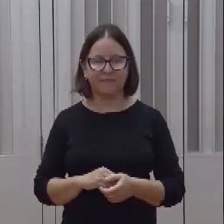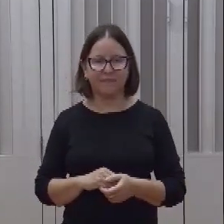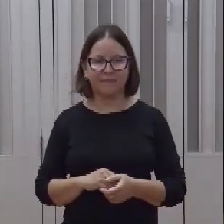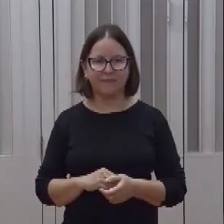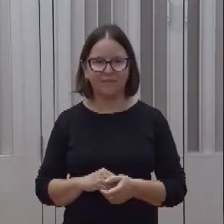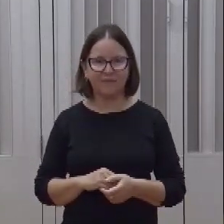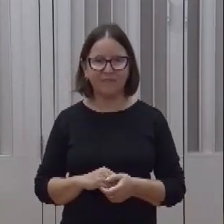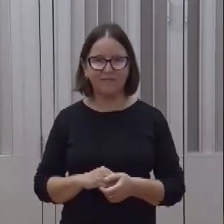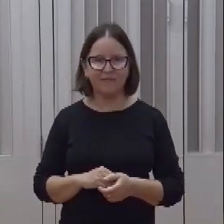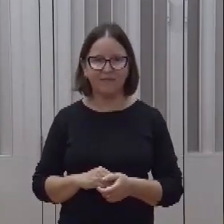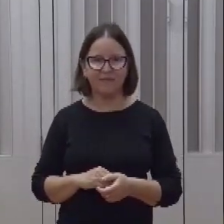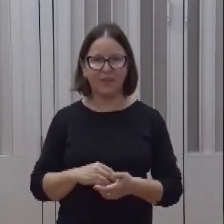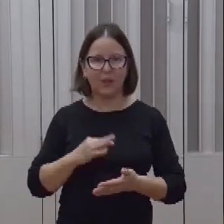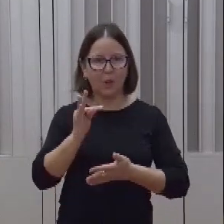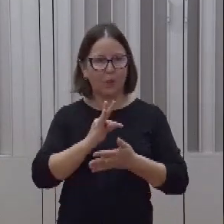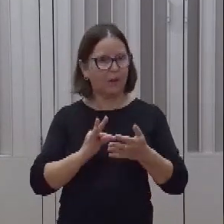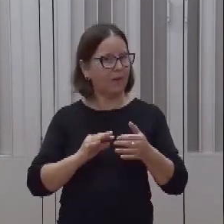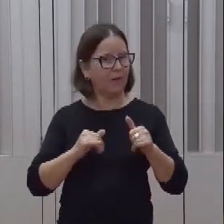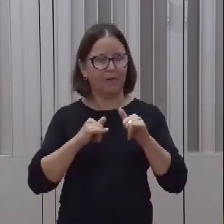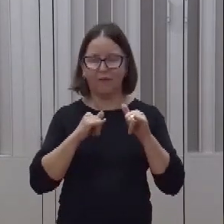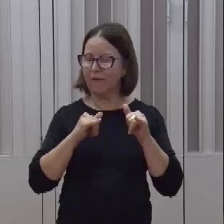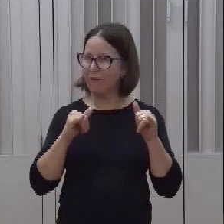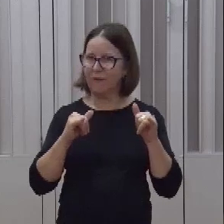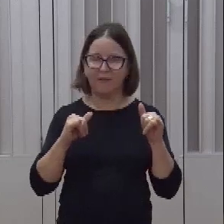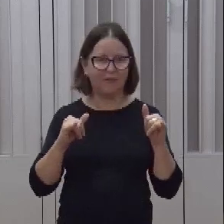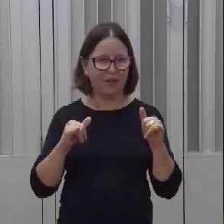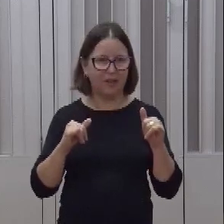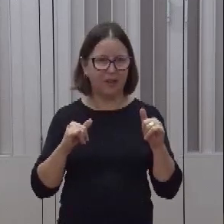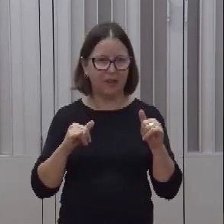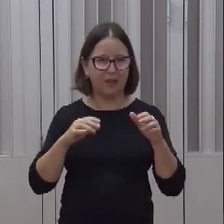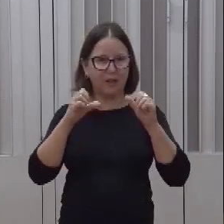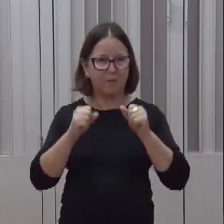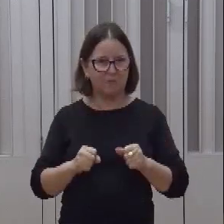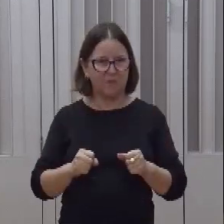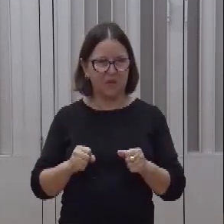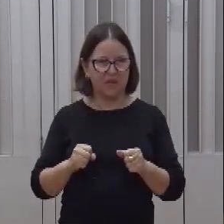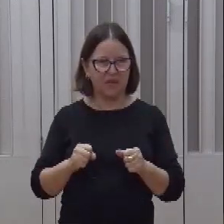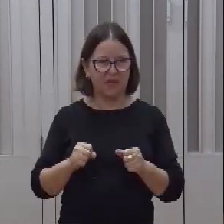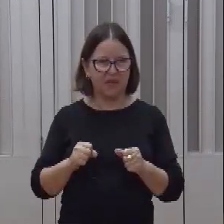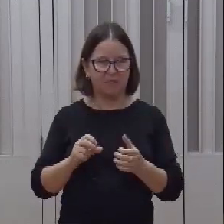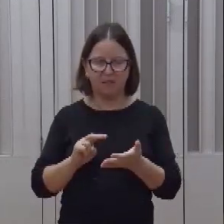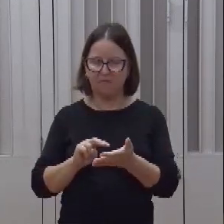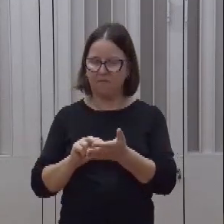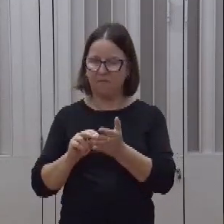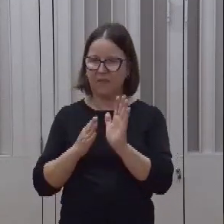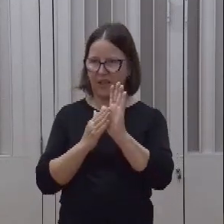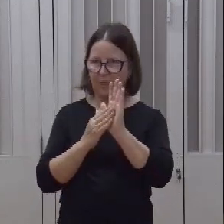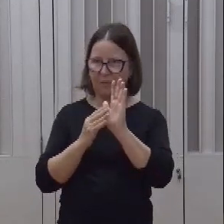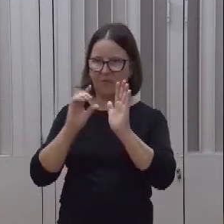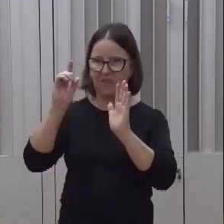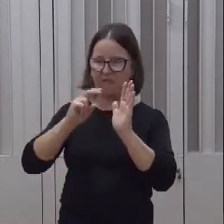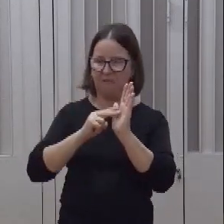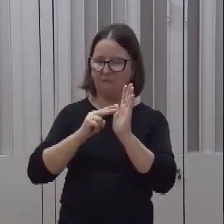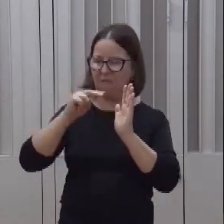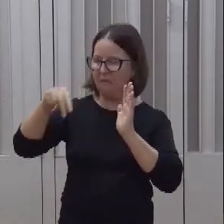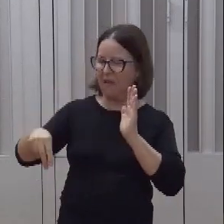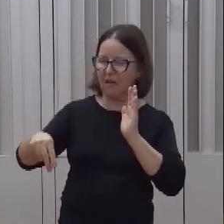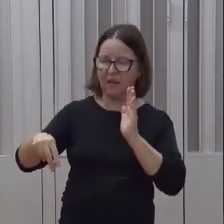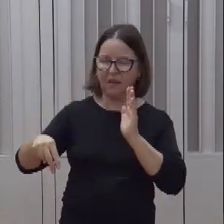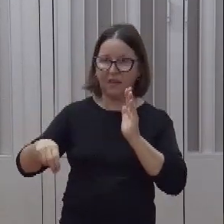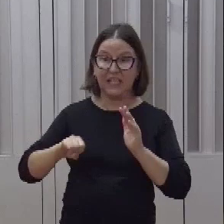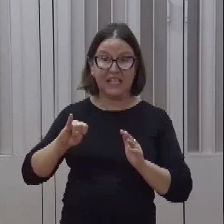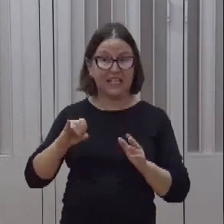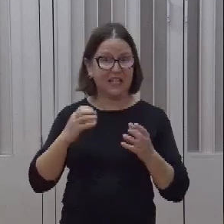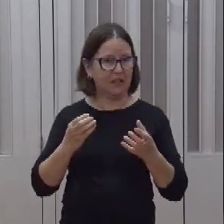O texto não está dizendo que podemos pular da mão de Deus, se assim decidirmos, mas